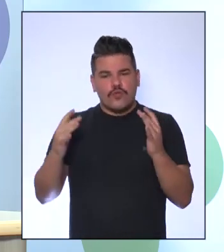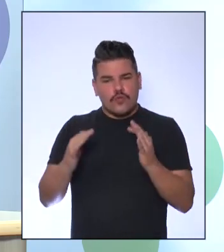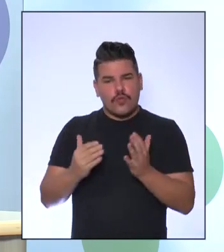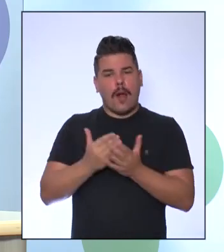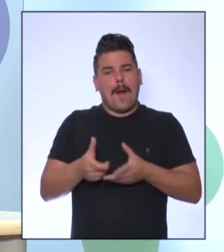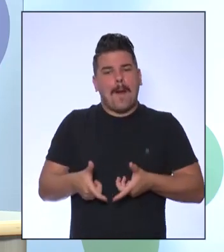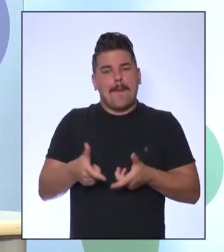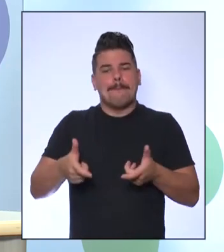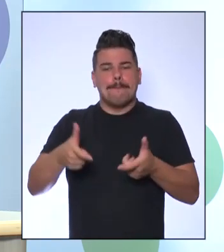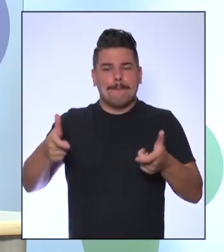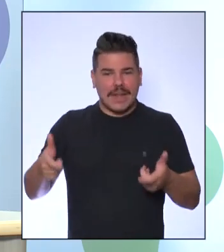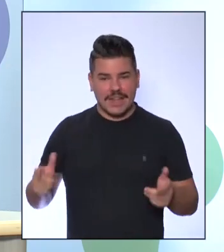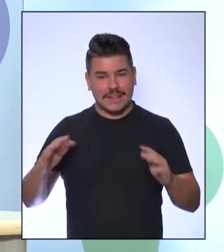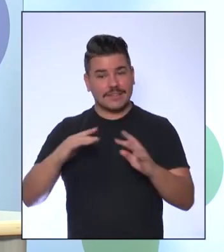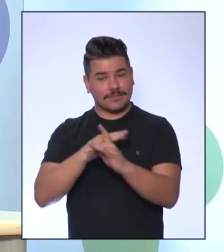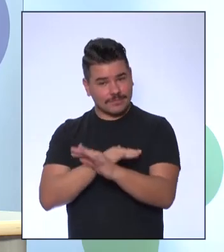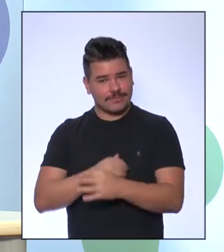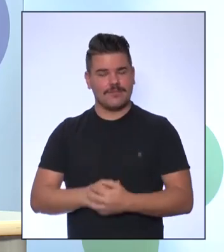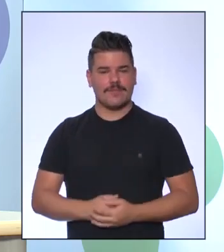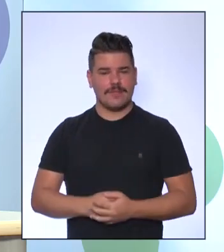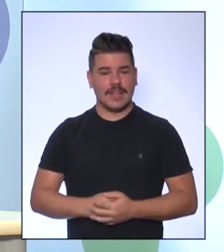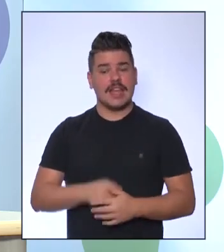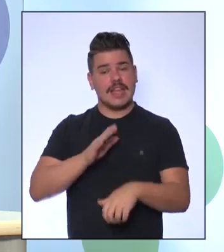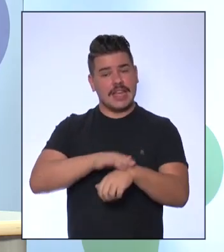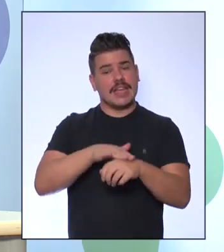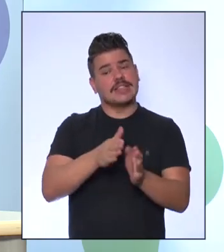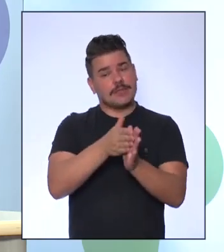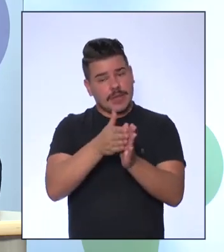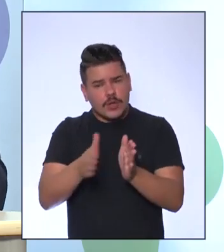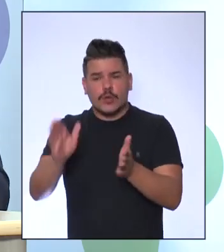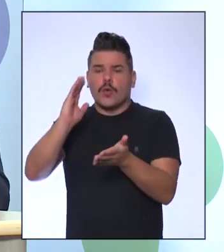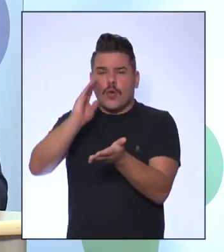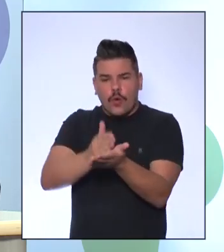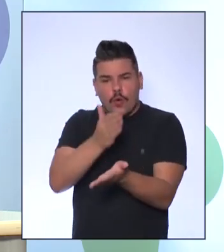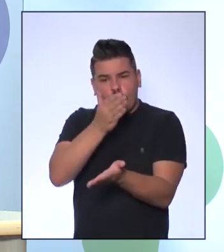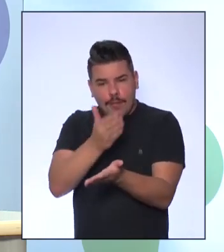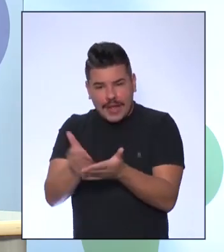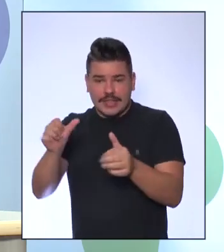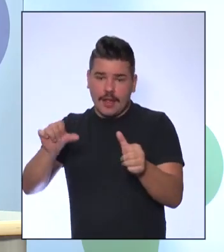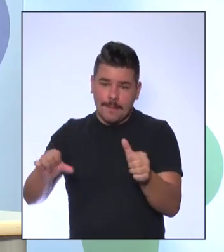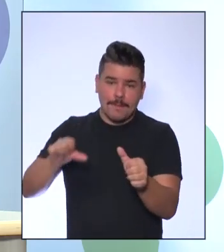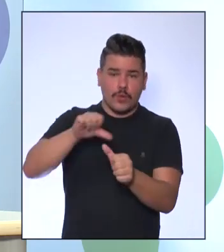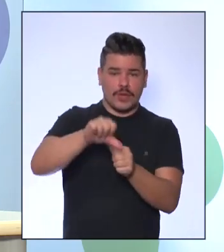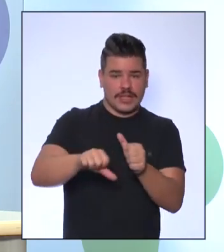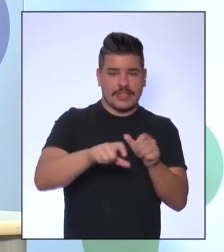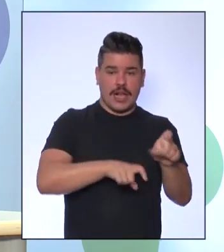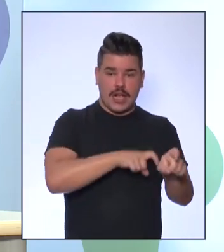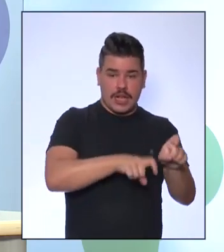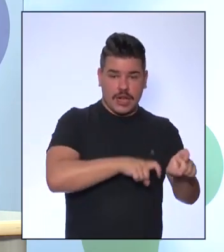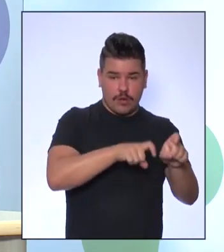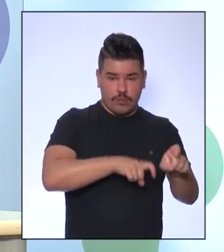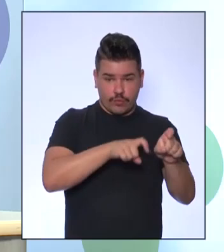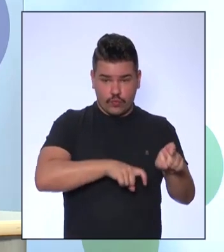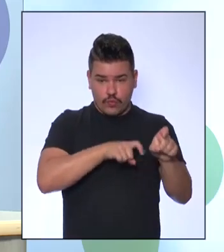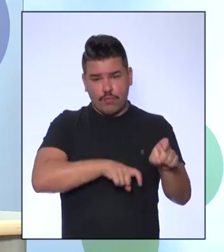de urbanização, nós vamos ter um êxodo do campo para a cidade. No campo, nós temos o